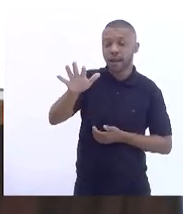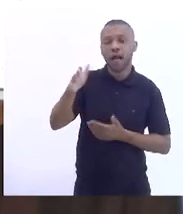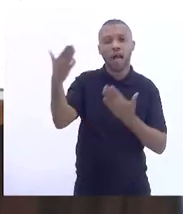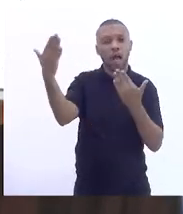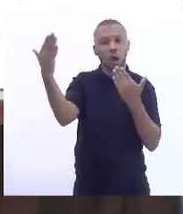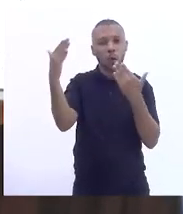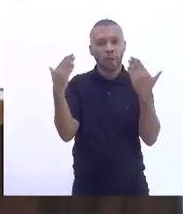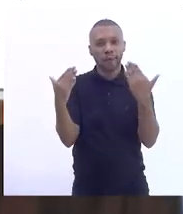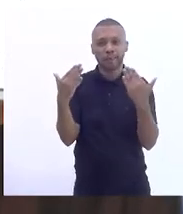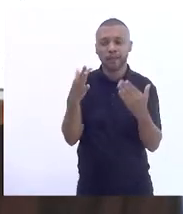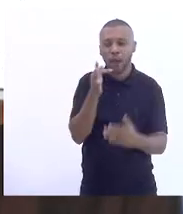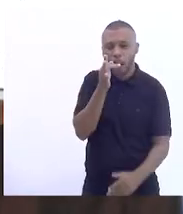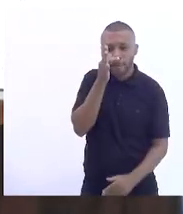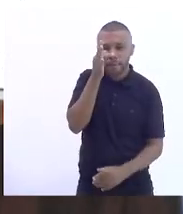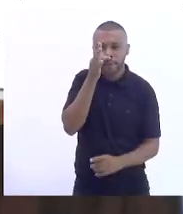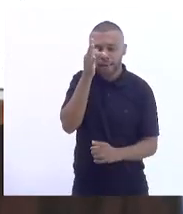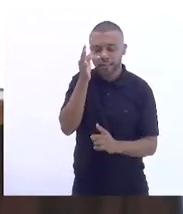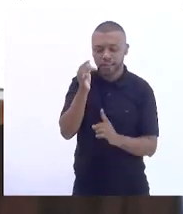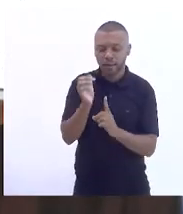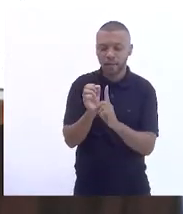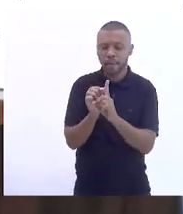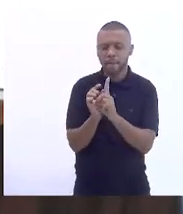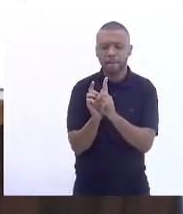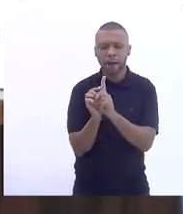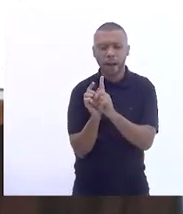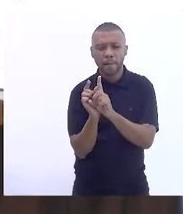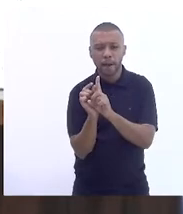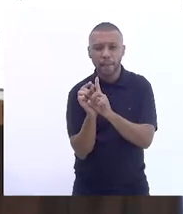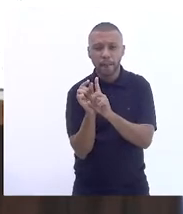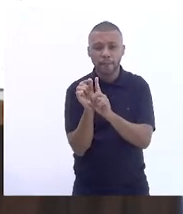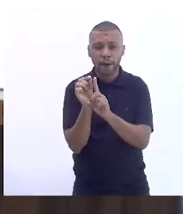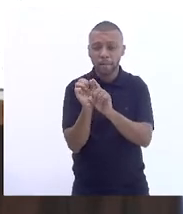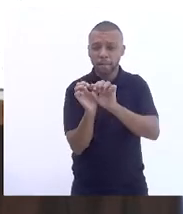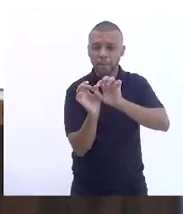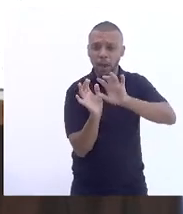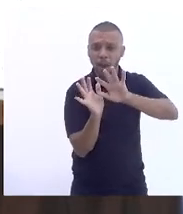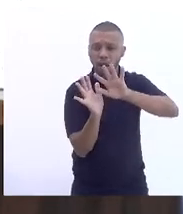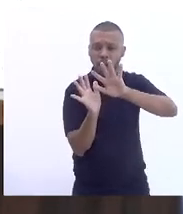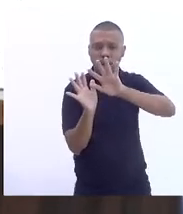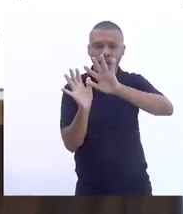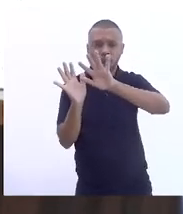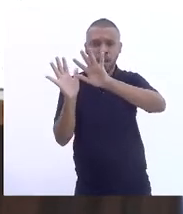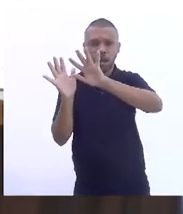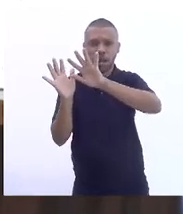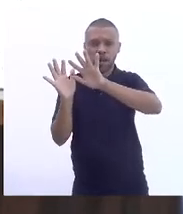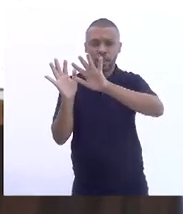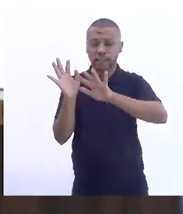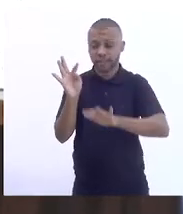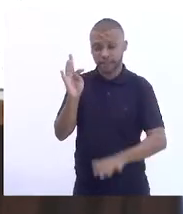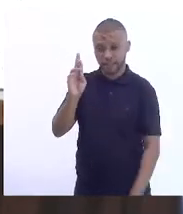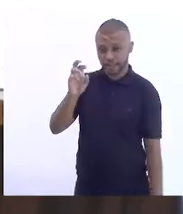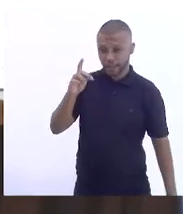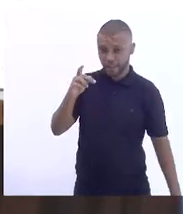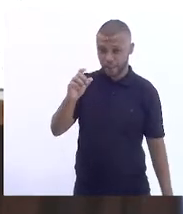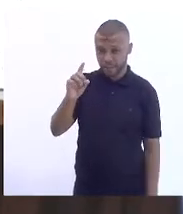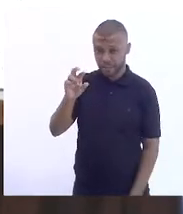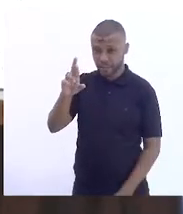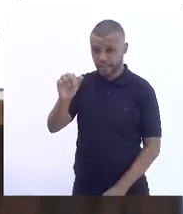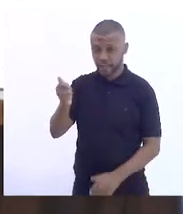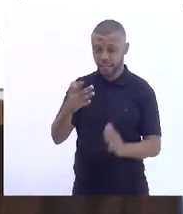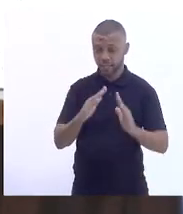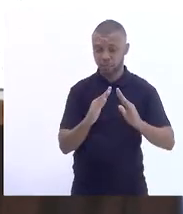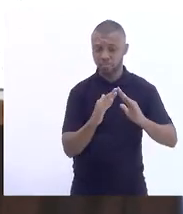planta trepadeira que resiste em território e hoje verticais e rochosos